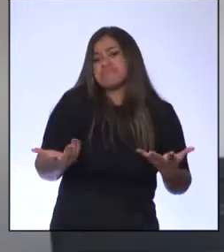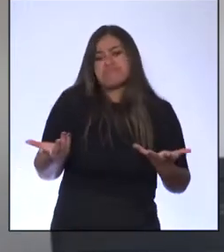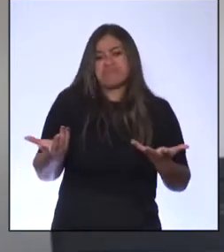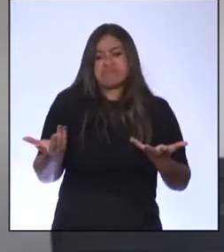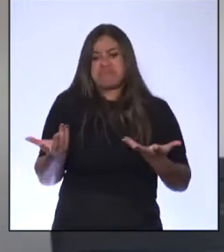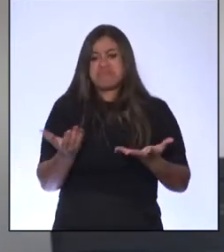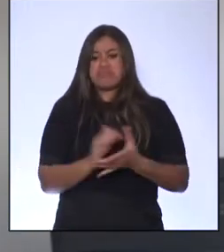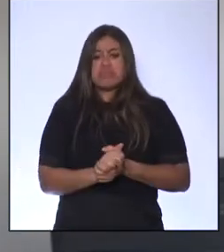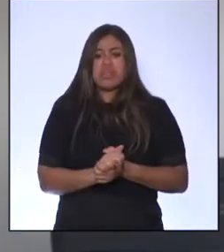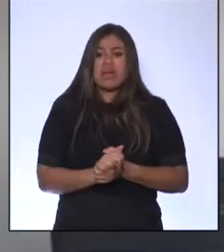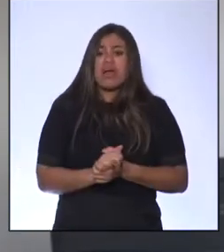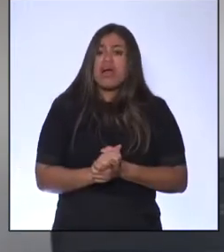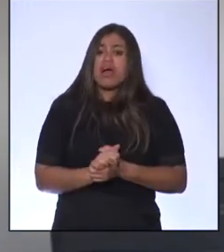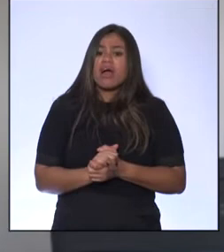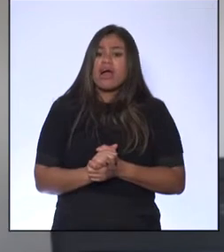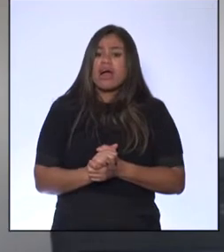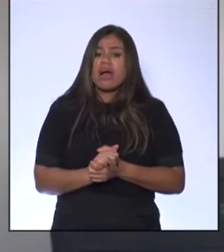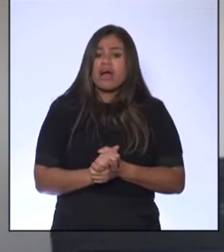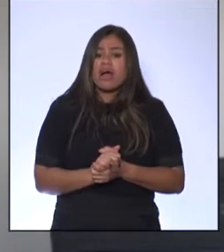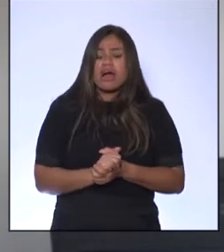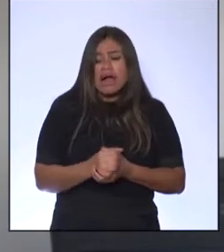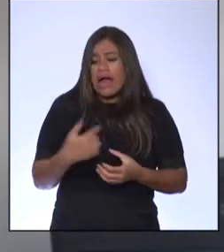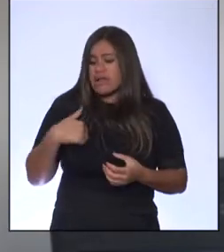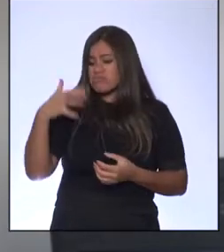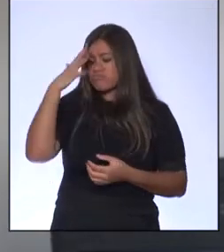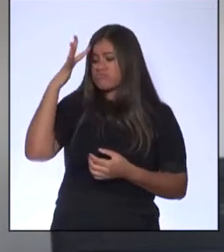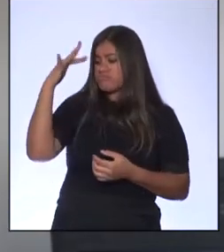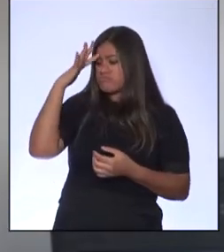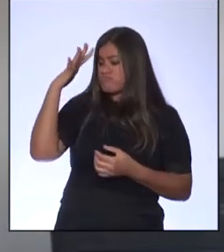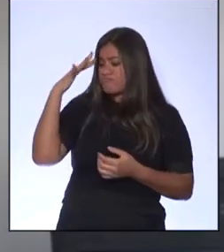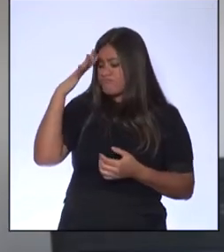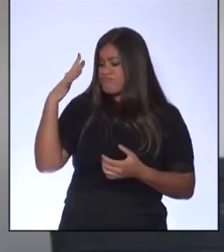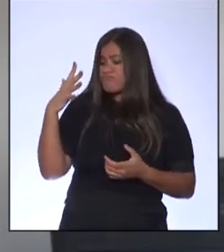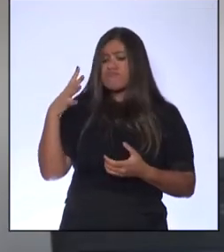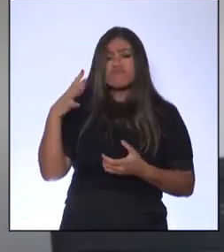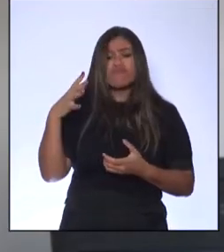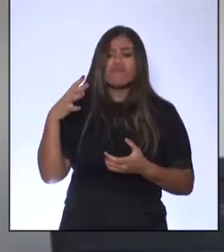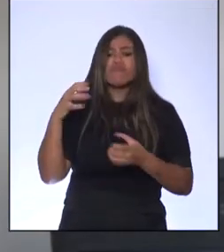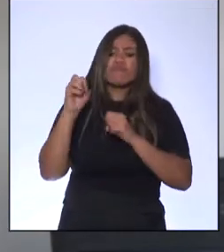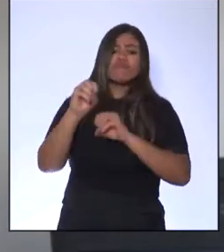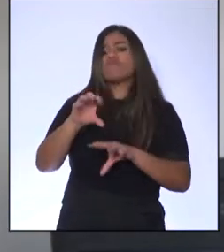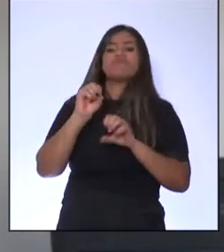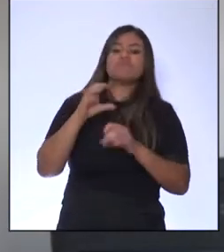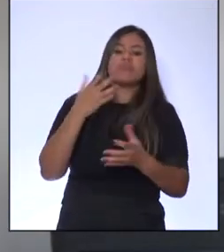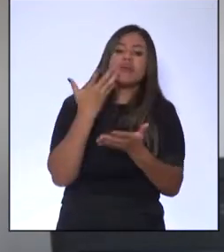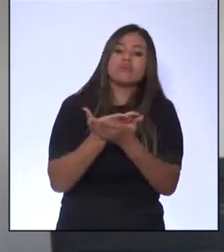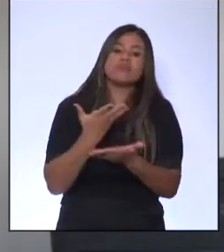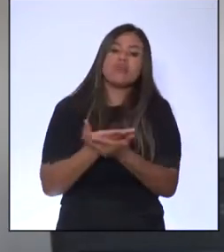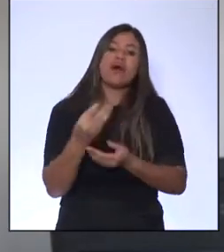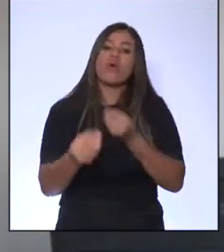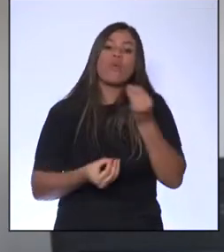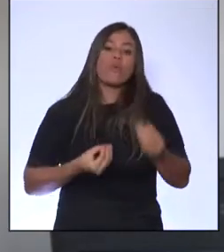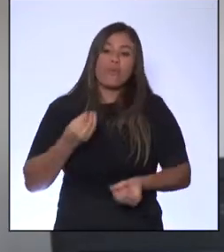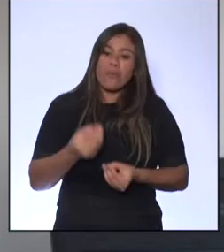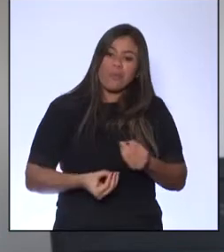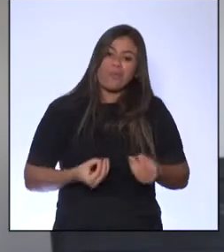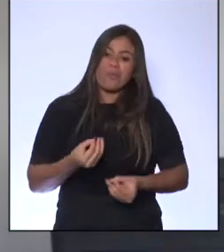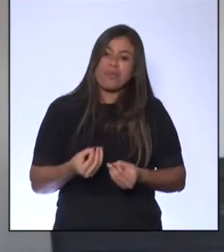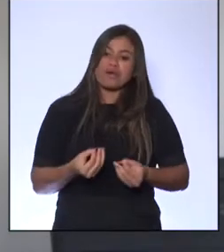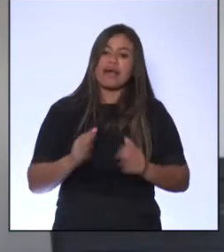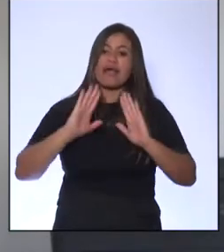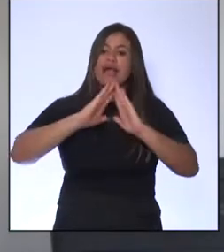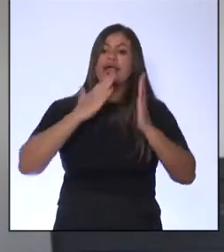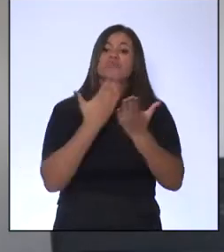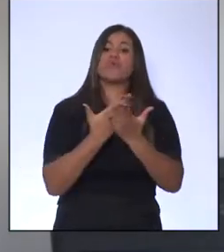com todas essas confusões? Como é que será a educação do futuro? Como é que será a nossa escola